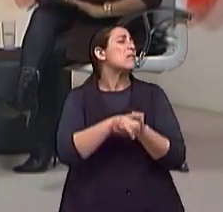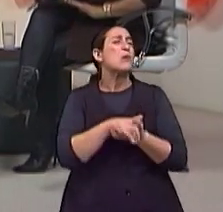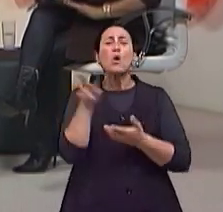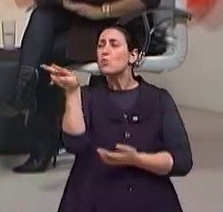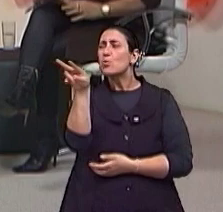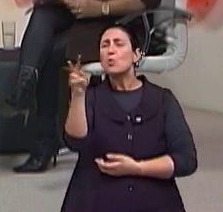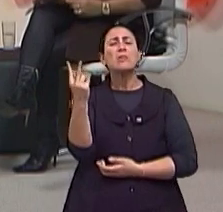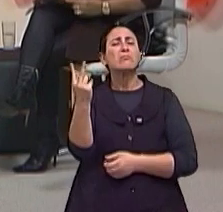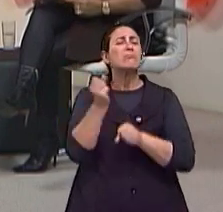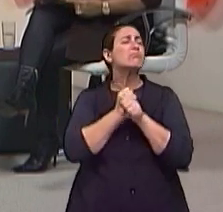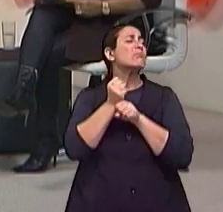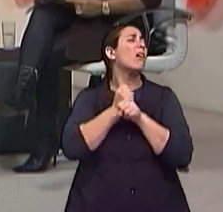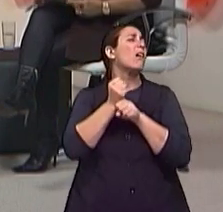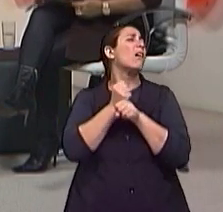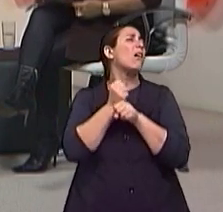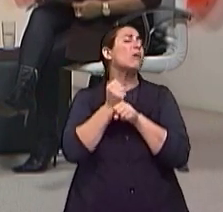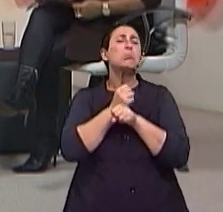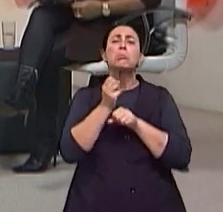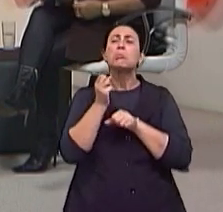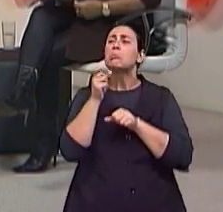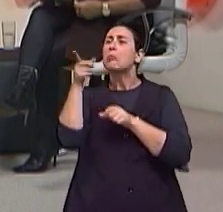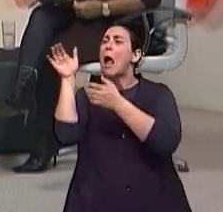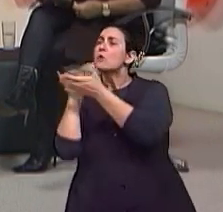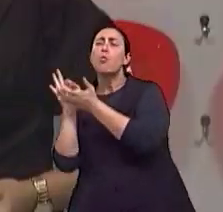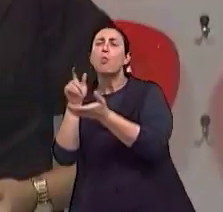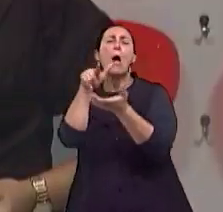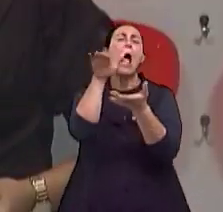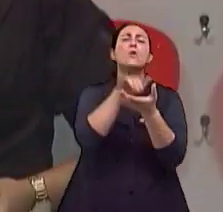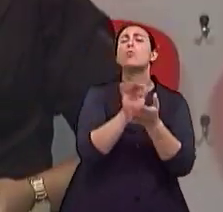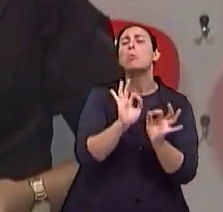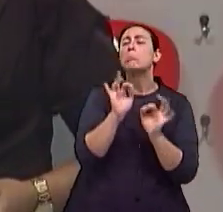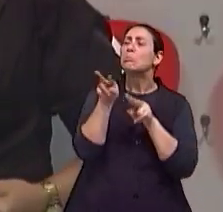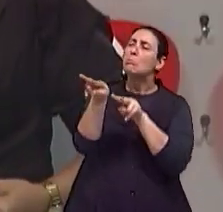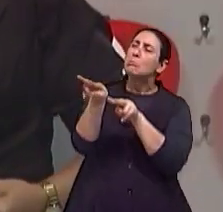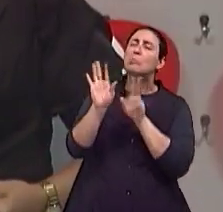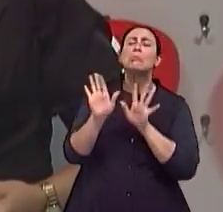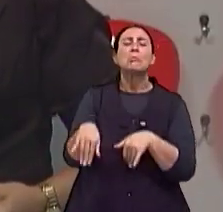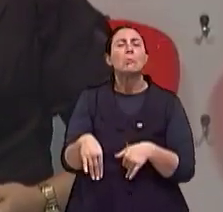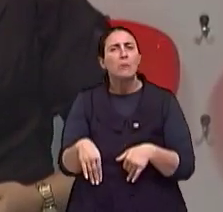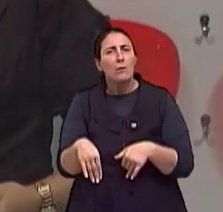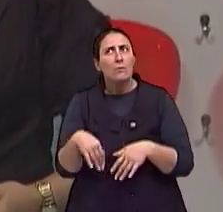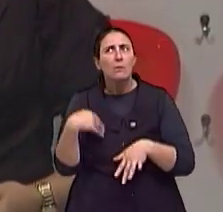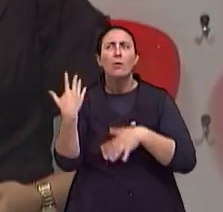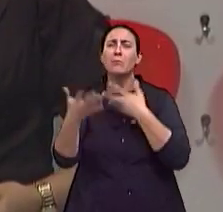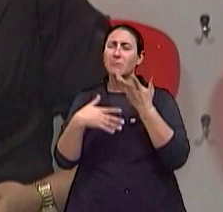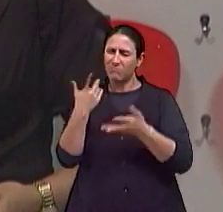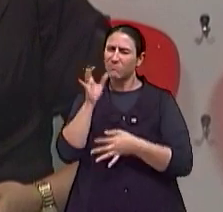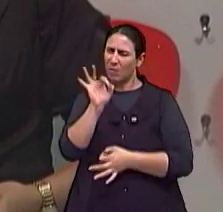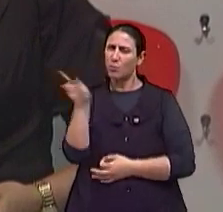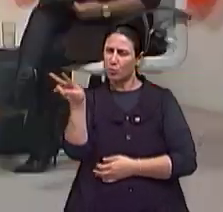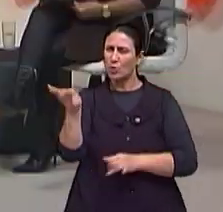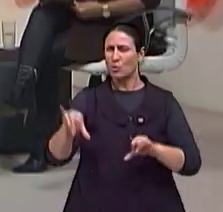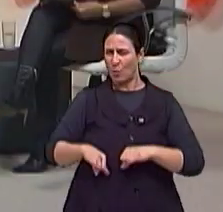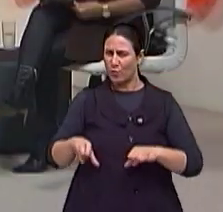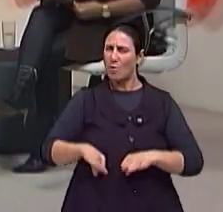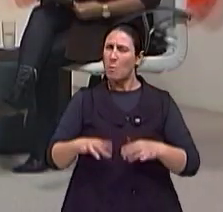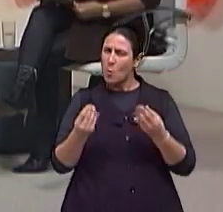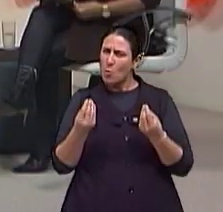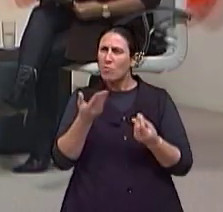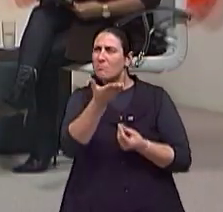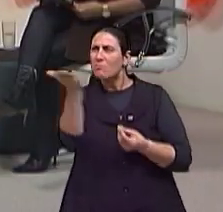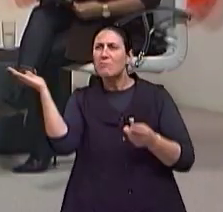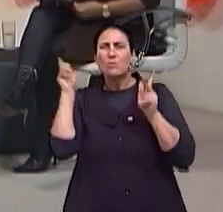tiveram ninguém, nem homens, nem mulheres, né? Uhum. Essas pessoas já se pode supor que sofreram muito, né?